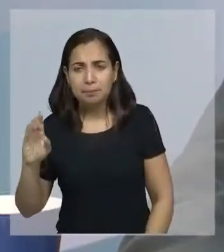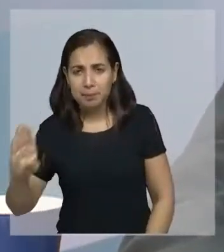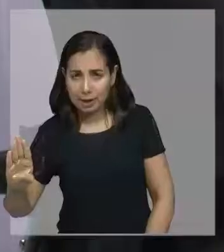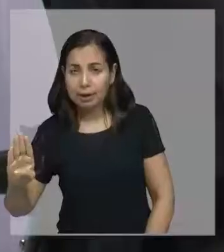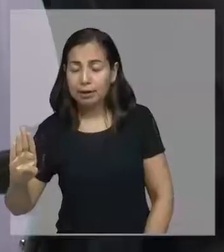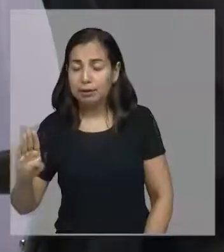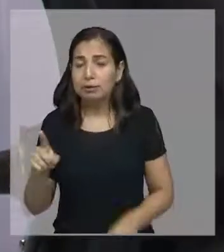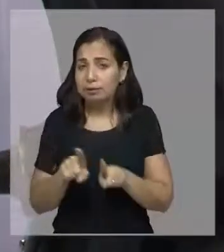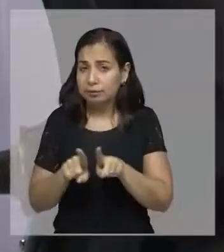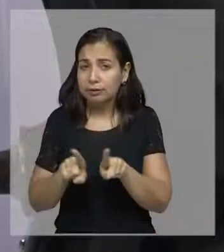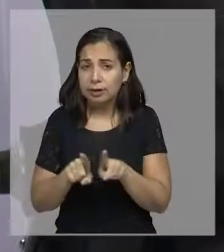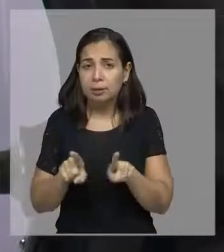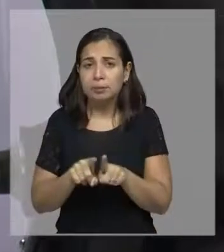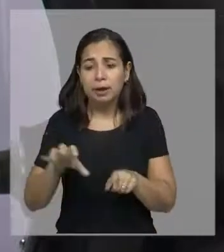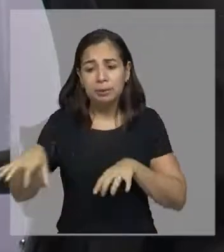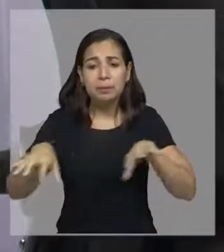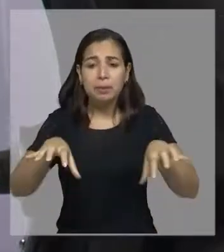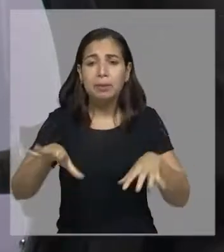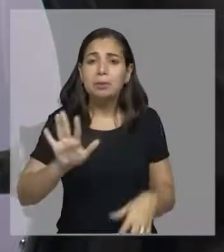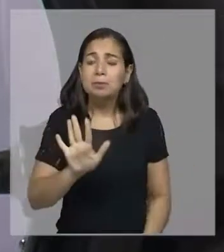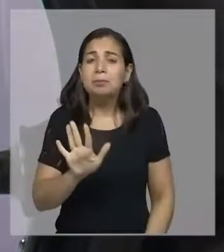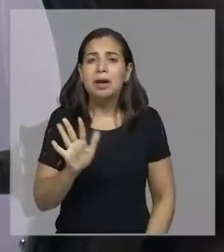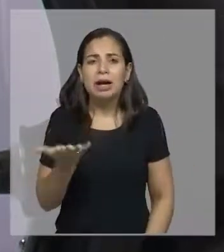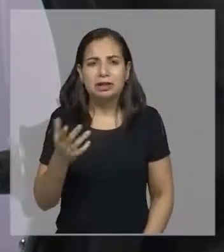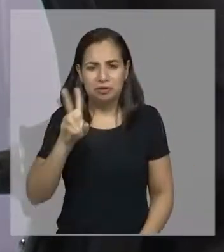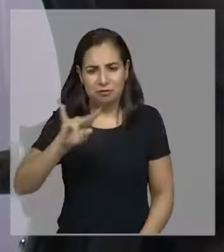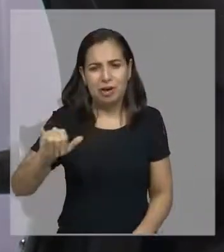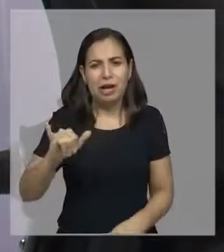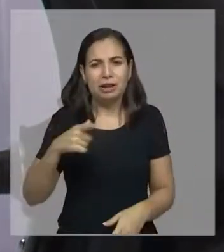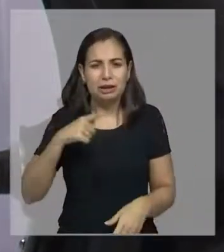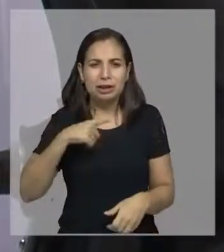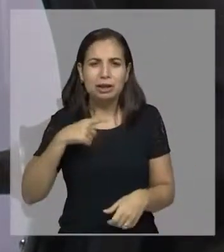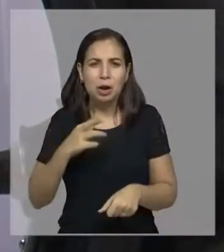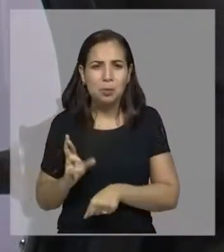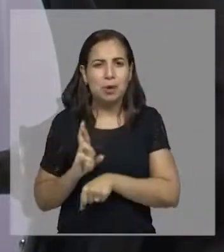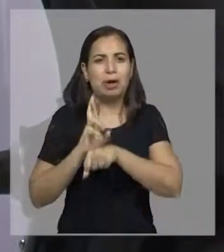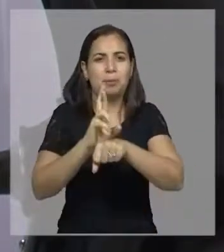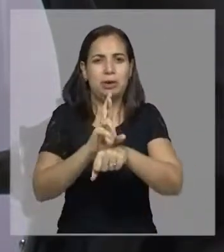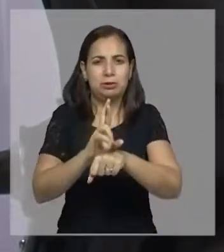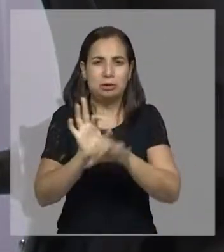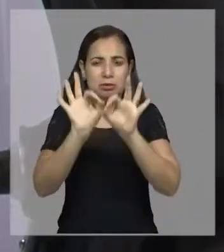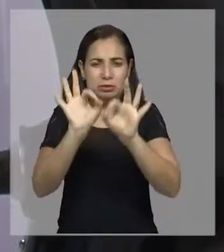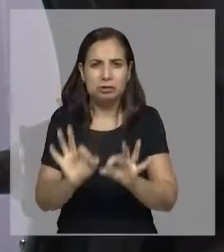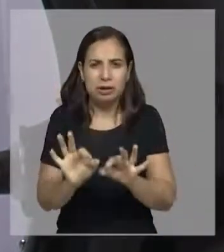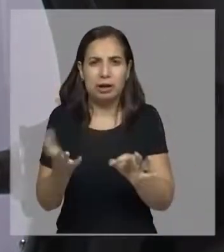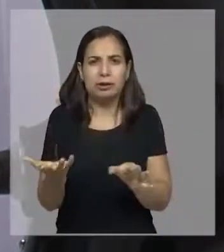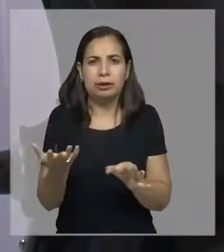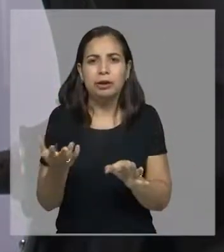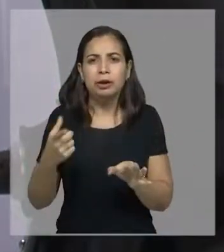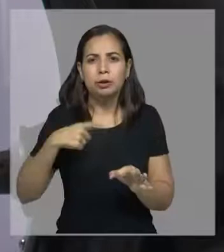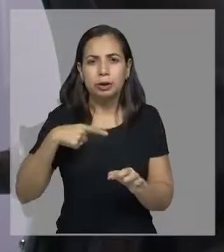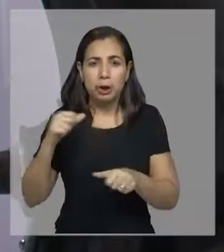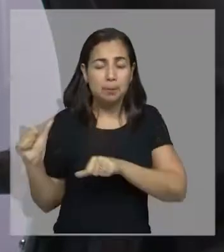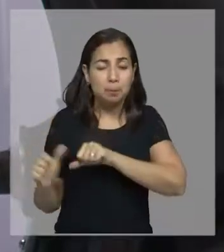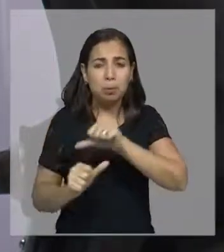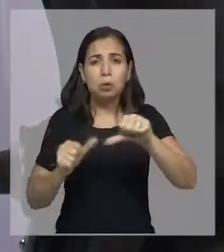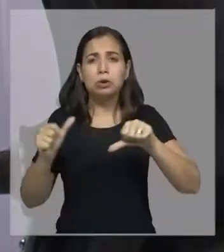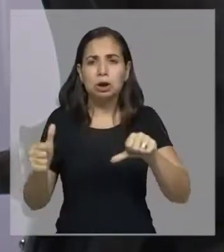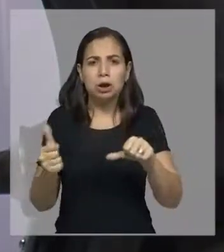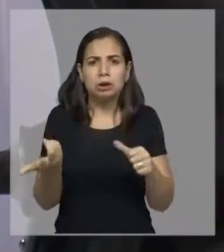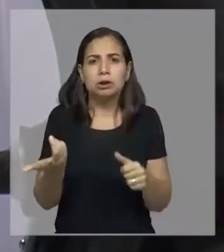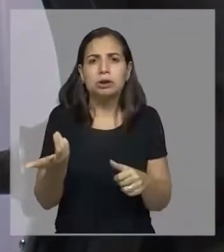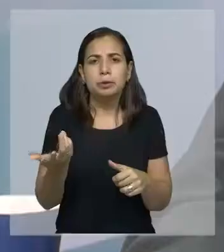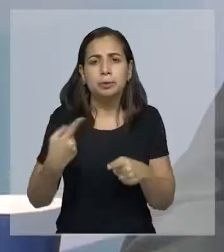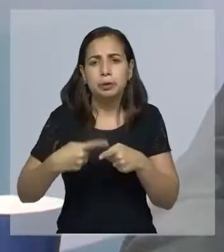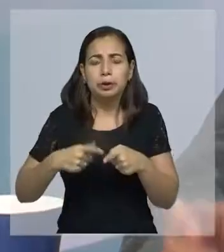seria capaz de dar essa representação, criando uma certa tendência de confronto, e que pudesse chamar